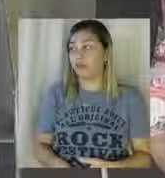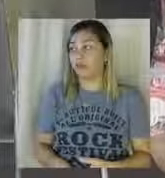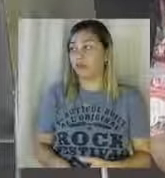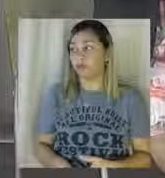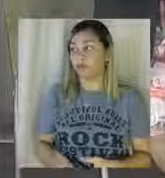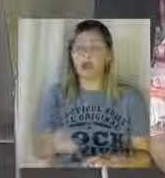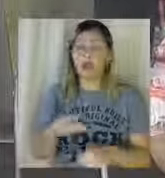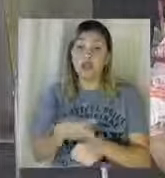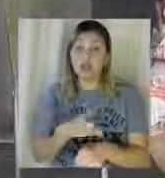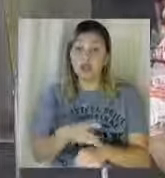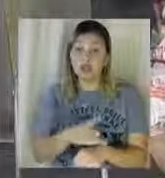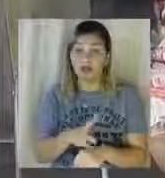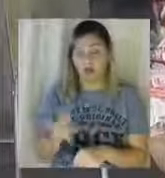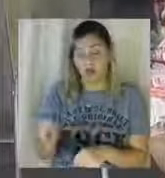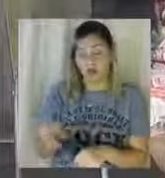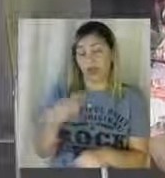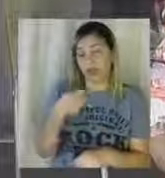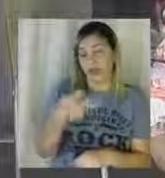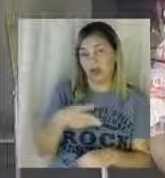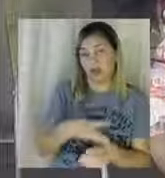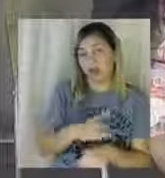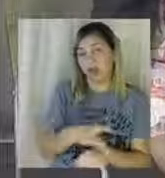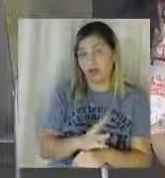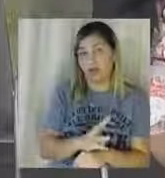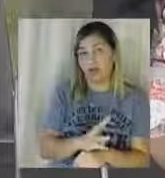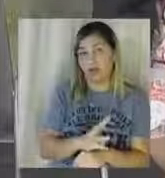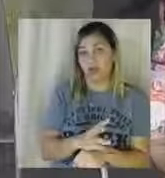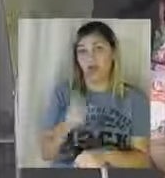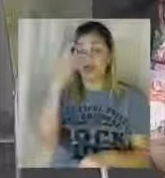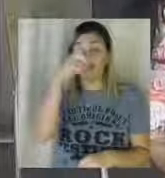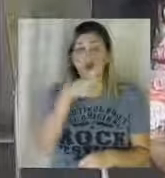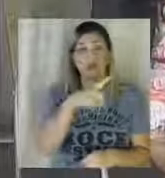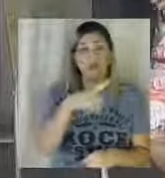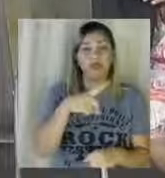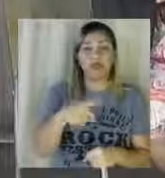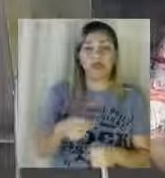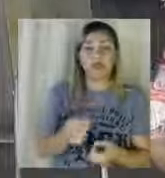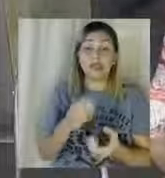né? Difícil de se comunicar. Ela disse, às vezes